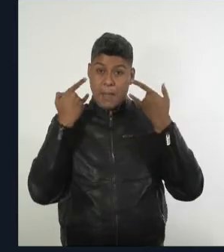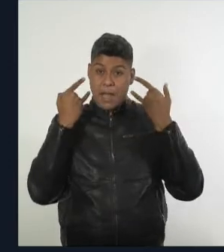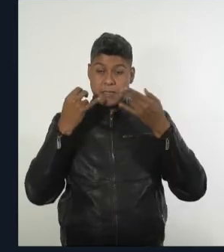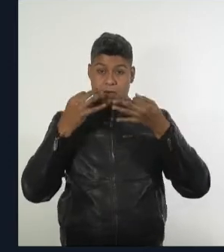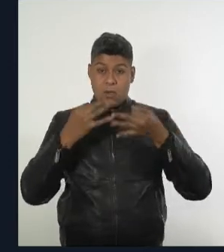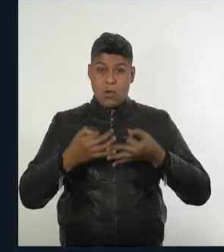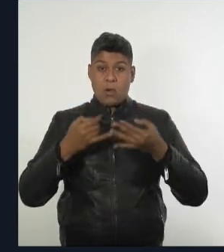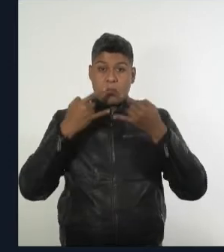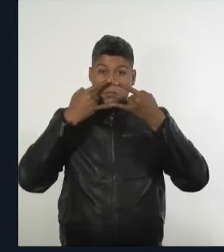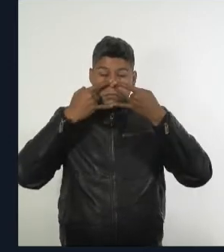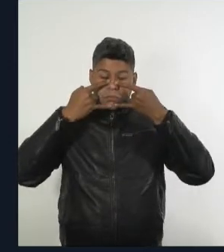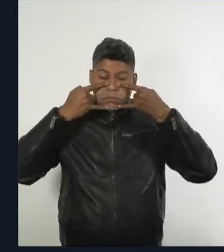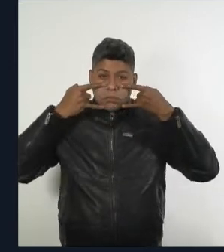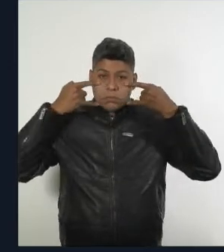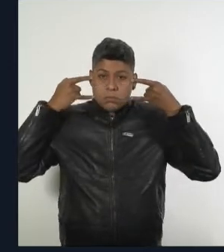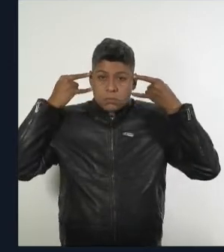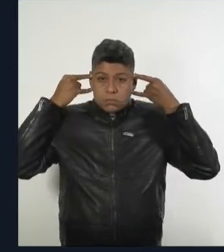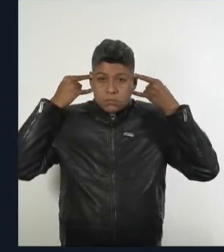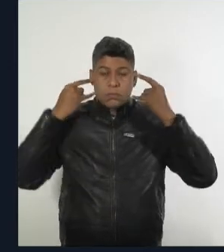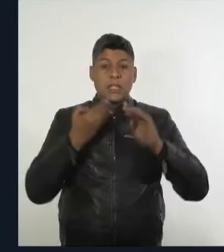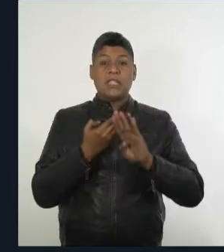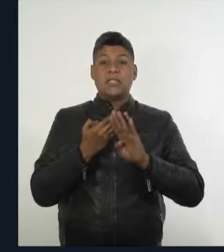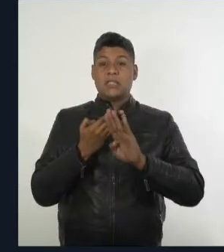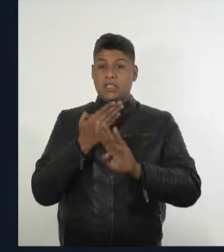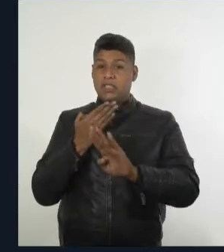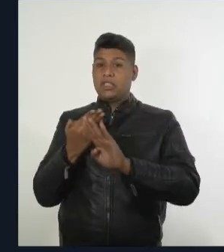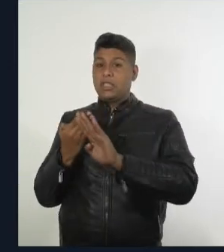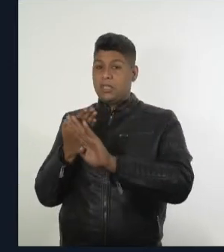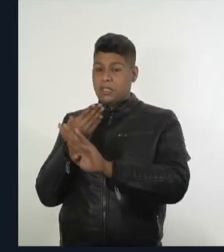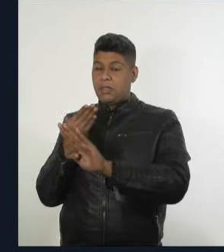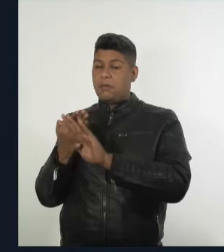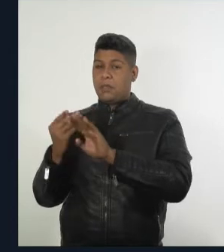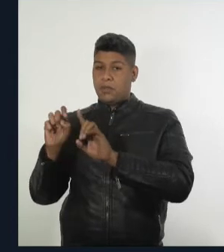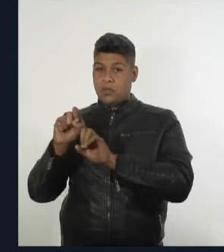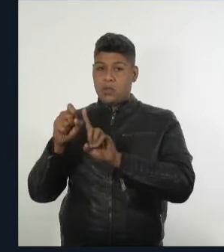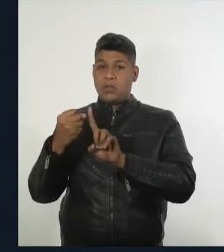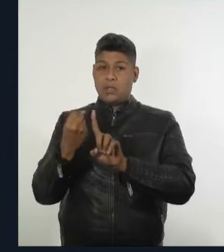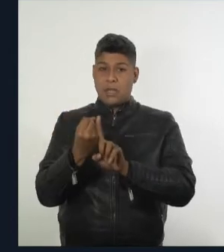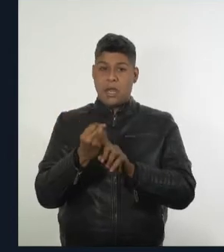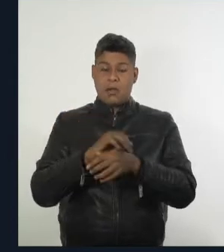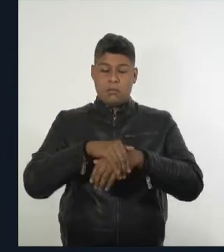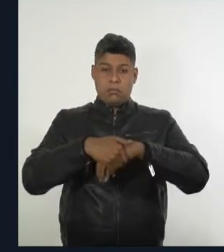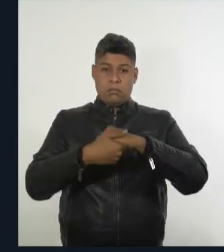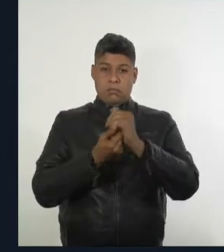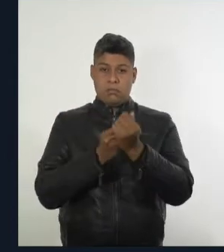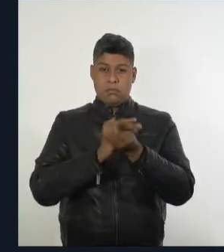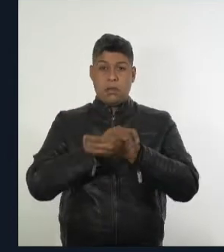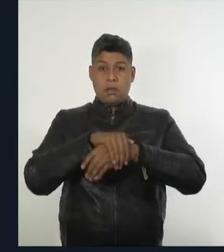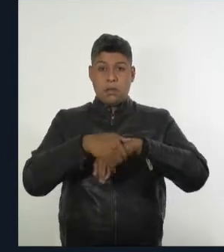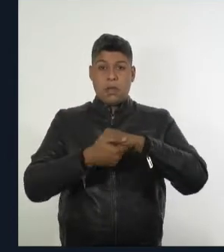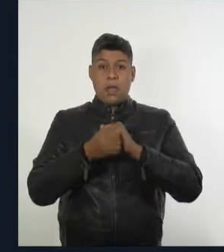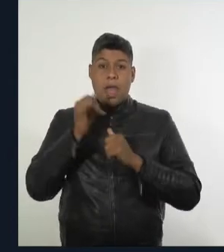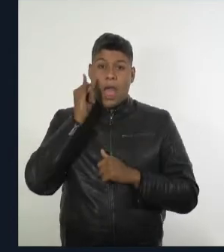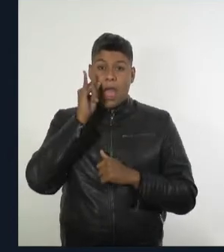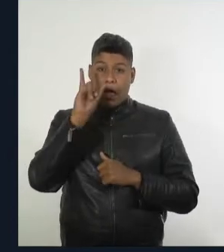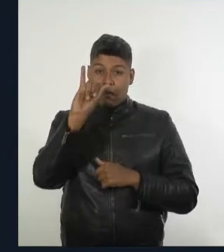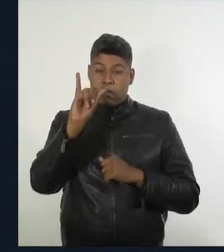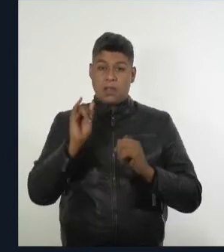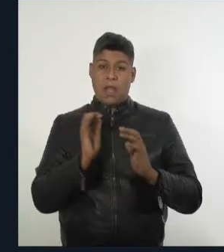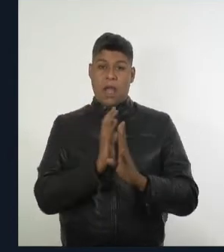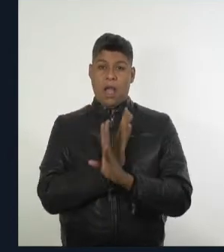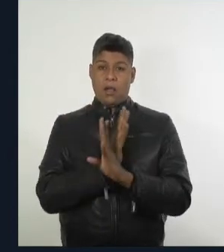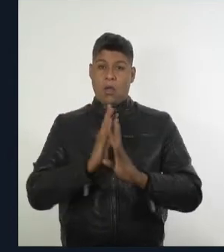cobrindo o nariz e a boca, o distanciamento social, a higienização das mãos e se evitar as